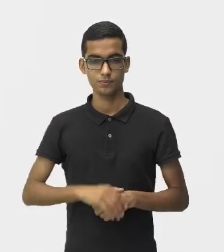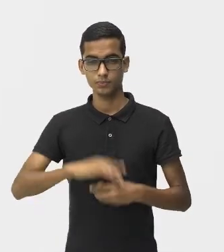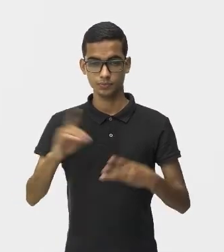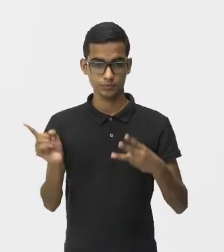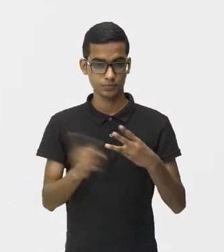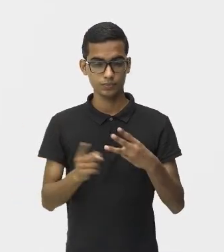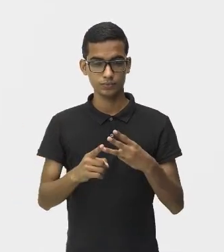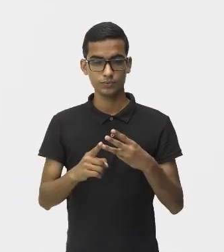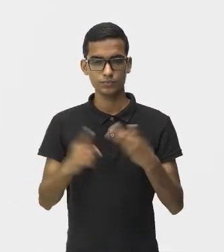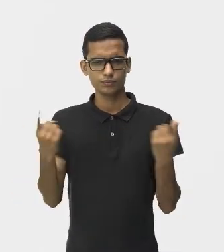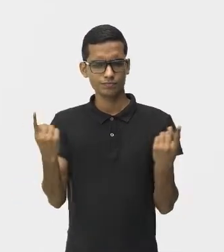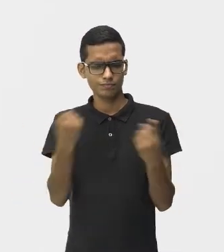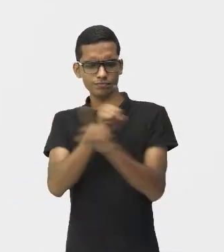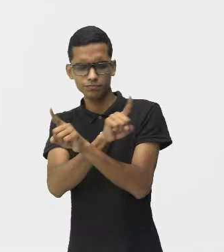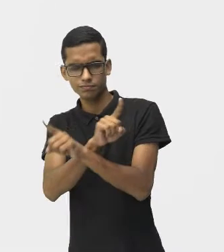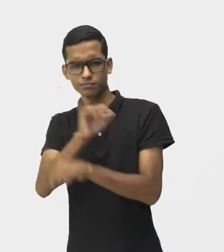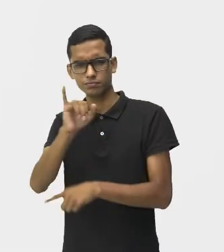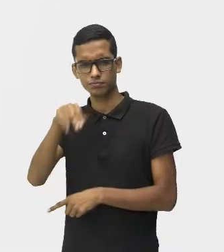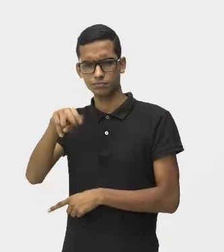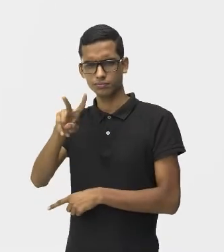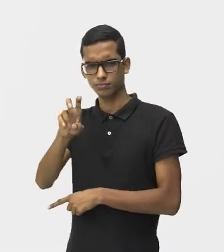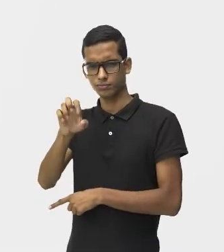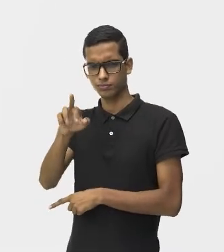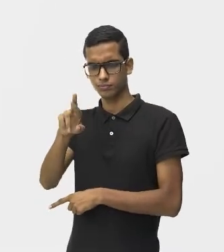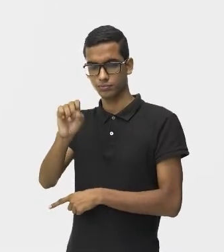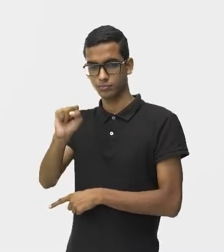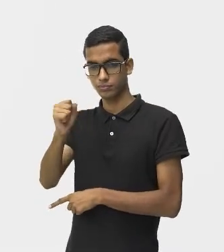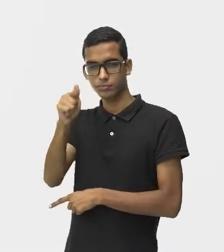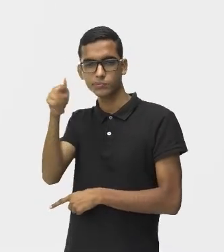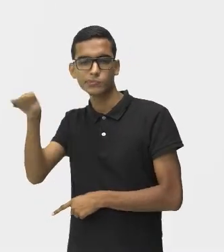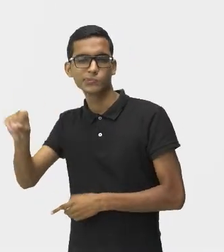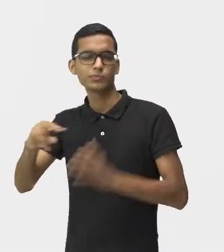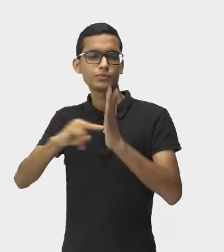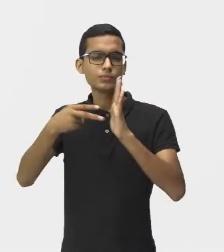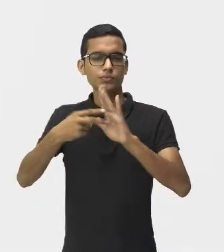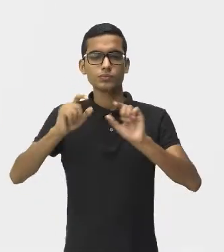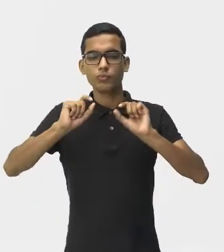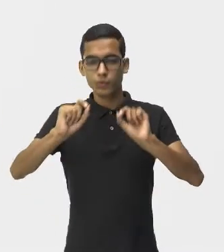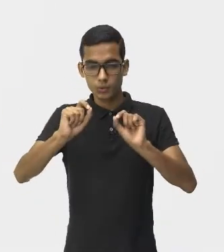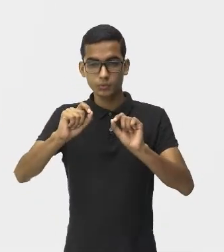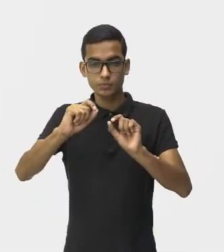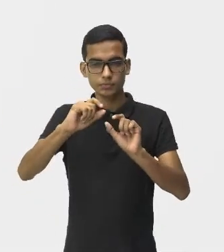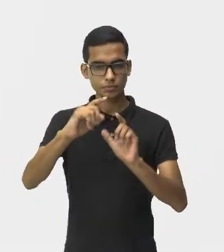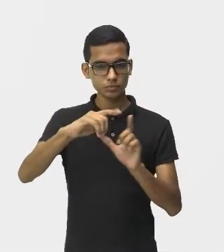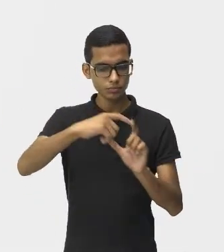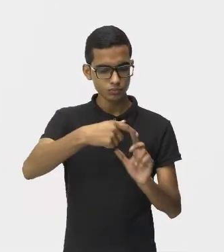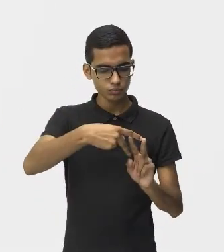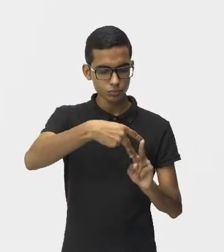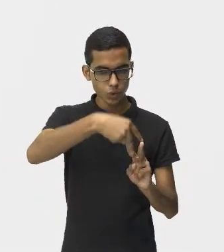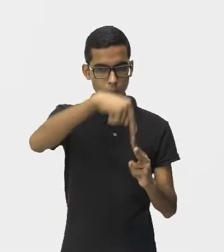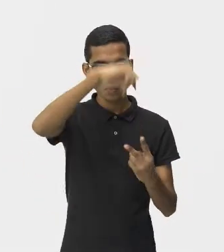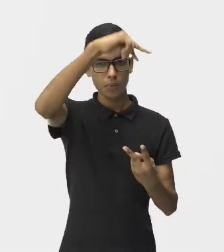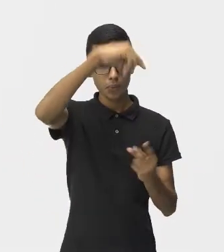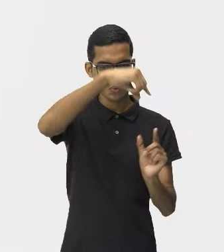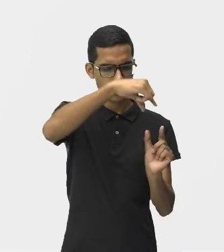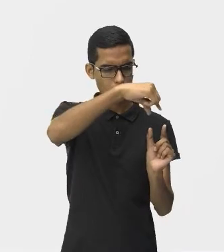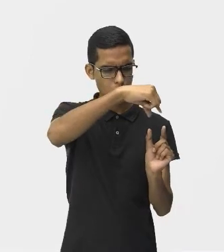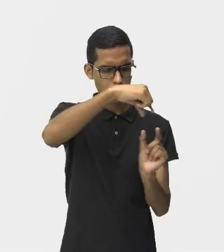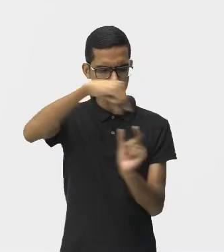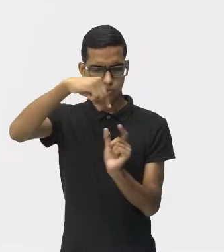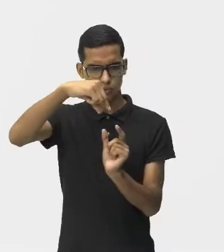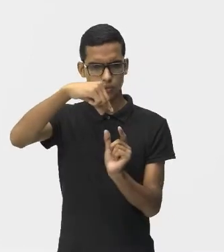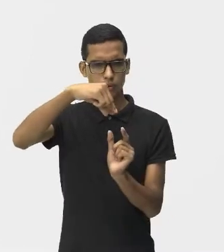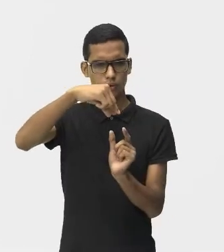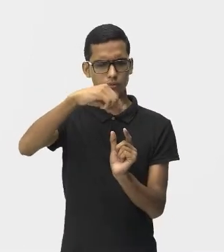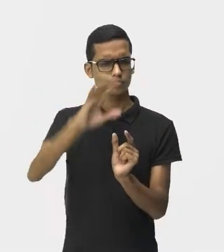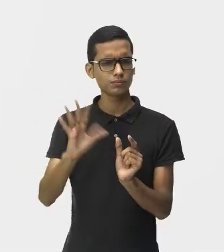em um cromossomo e a reinserção desse fragmento na mesma posição do cromossomo, porém, o